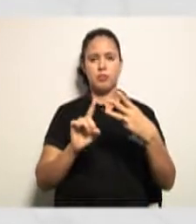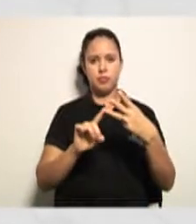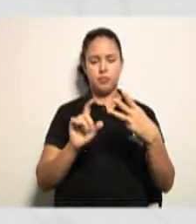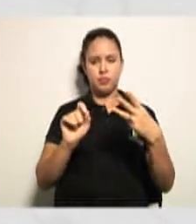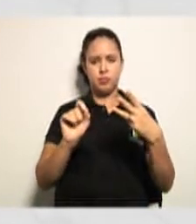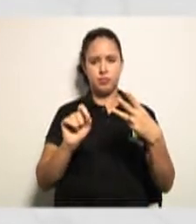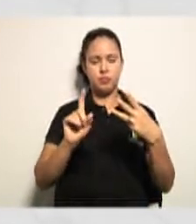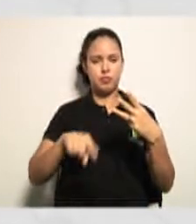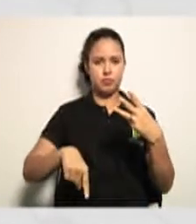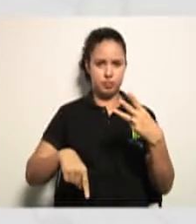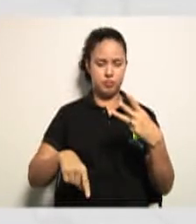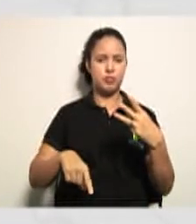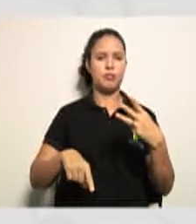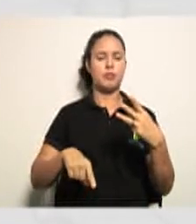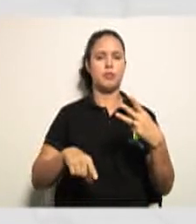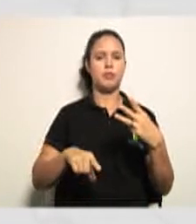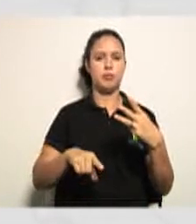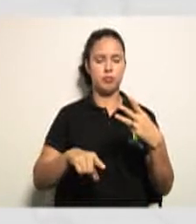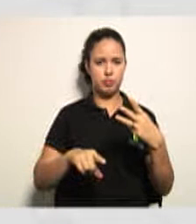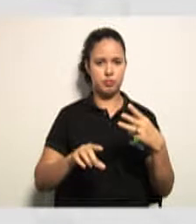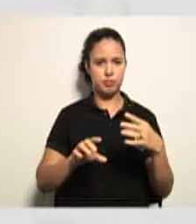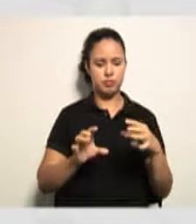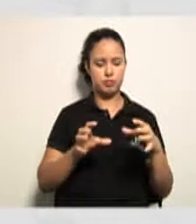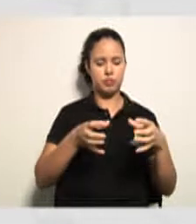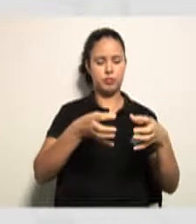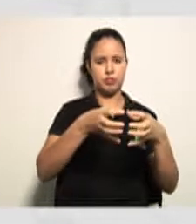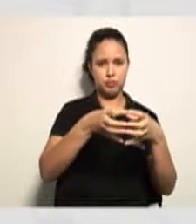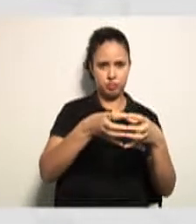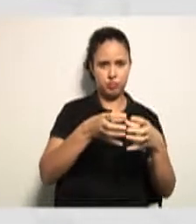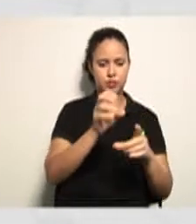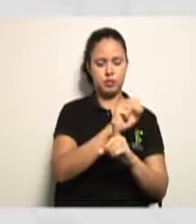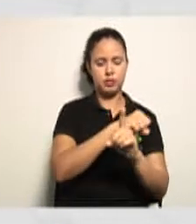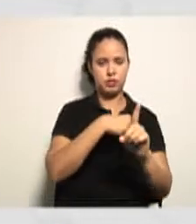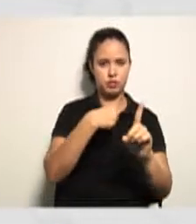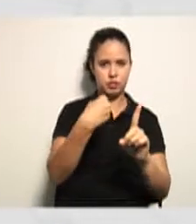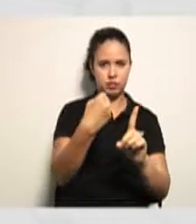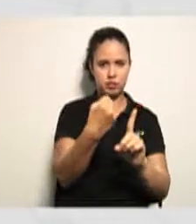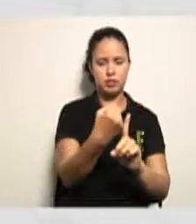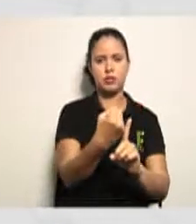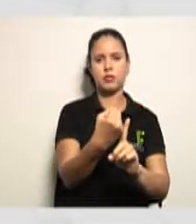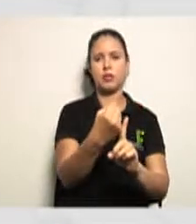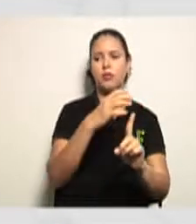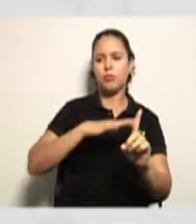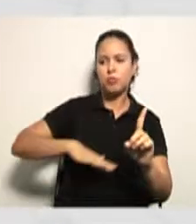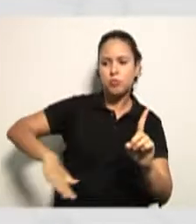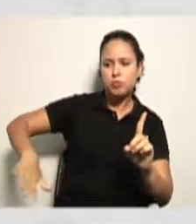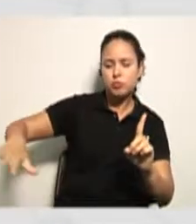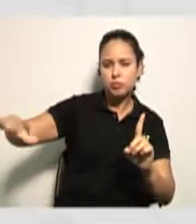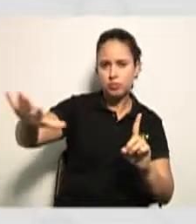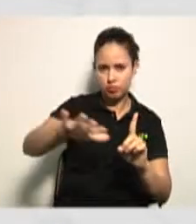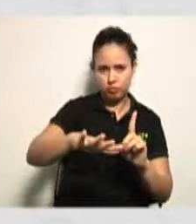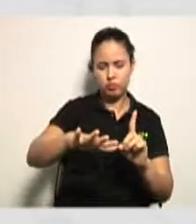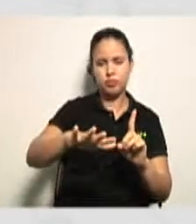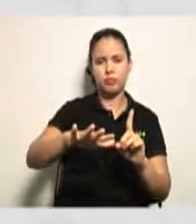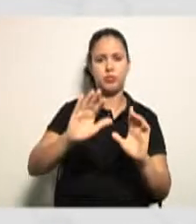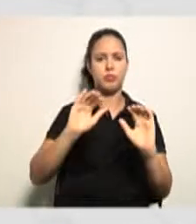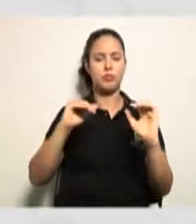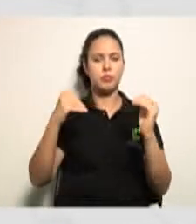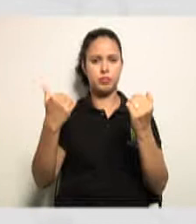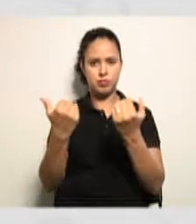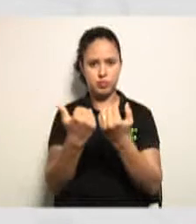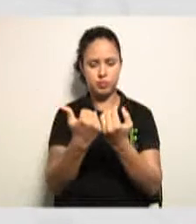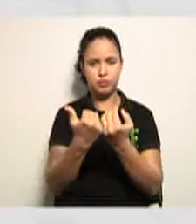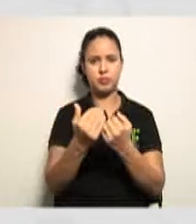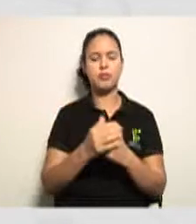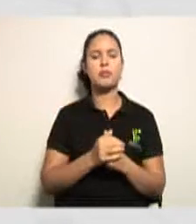é formado pela organização da sociedade civil de interesse público, que muitas vezes